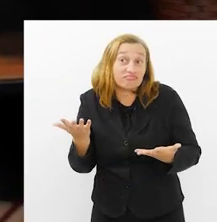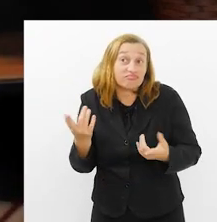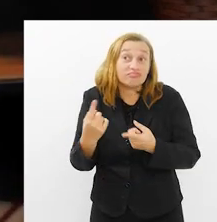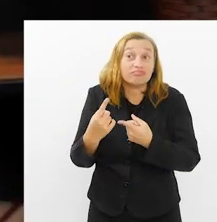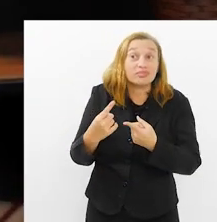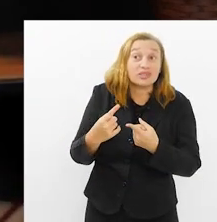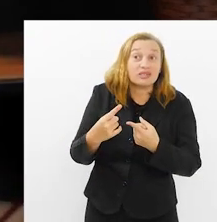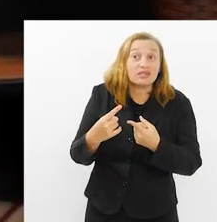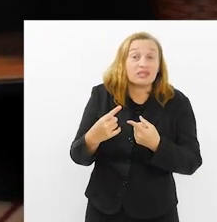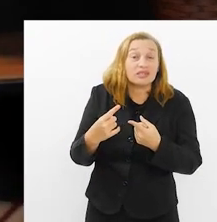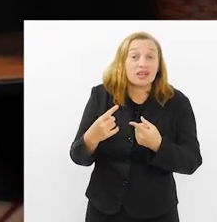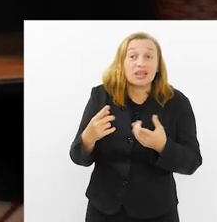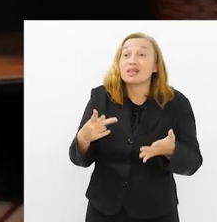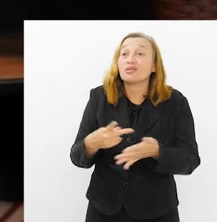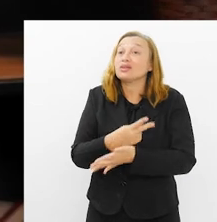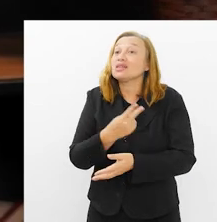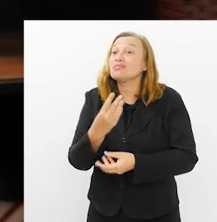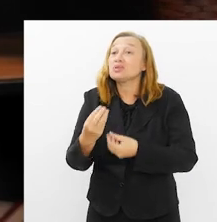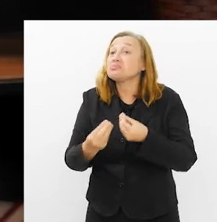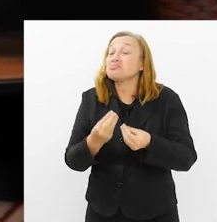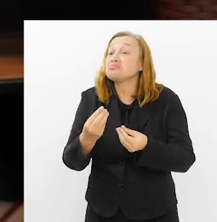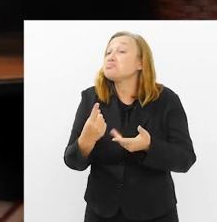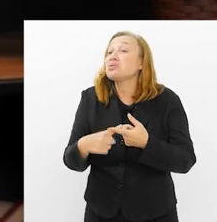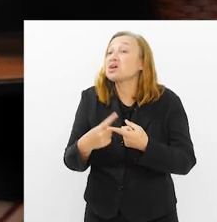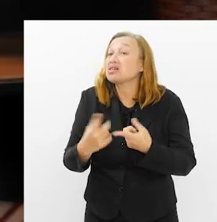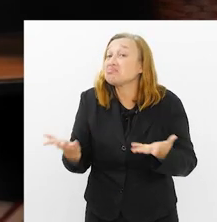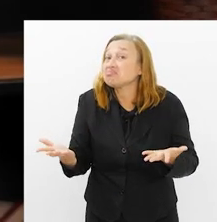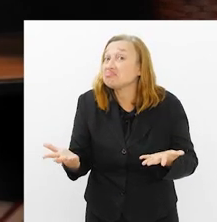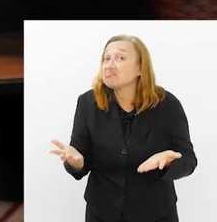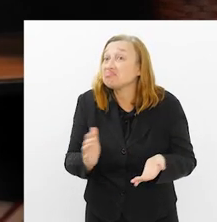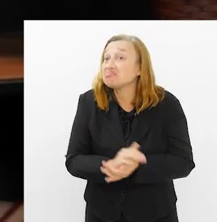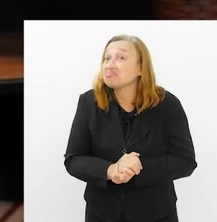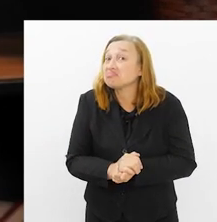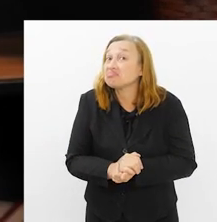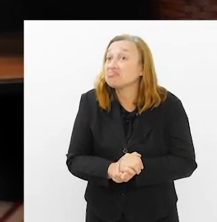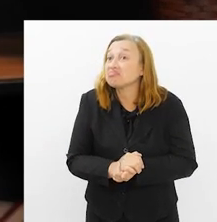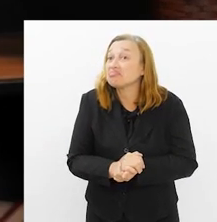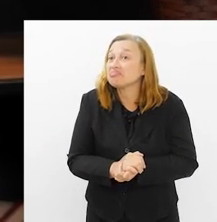gente deve esse advento?